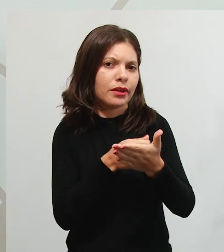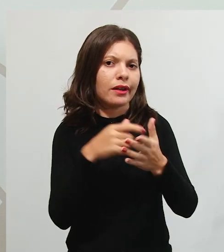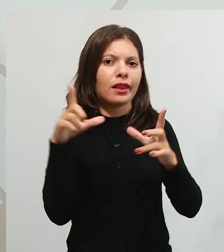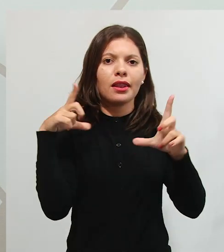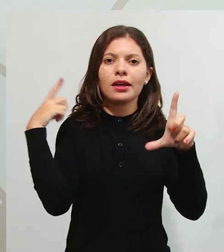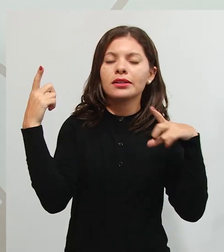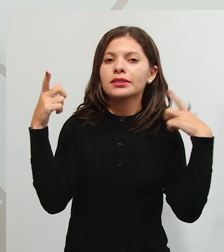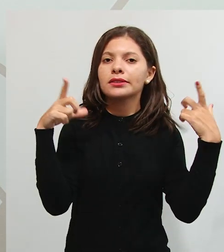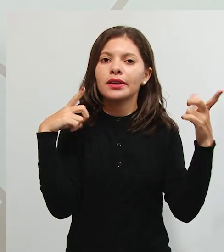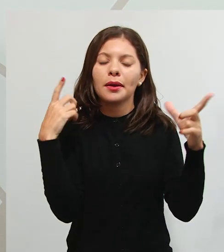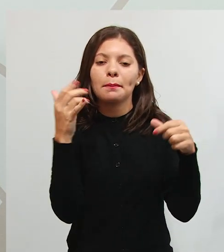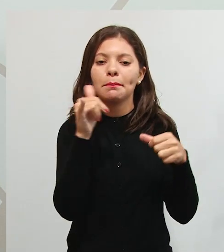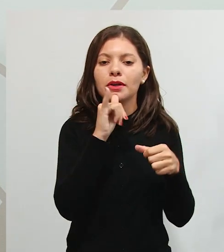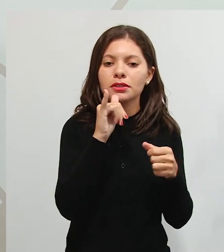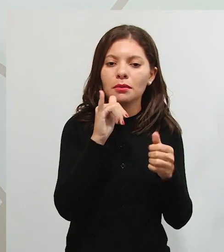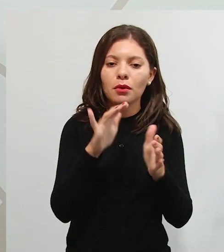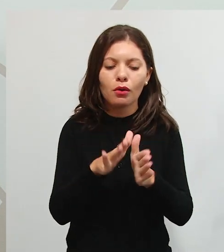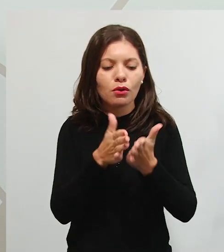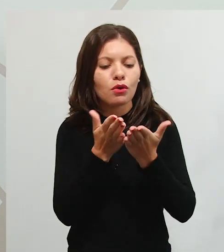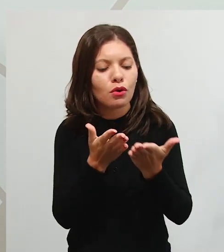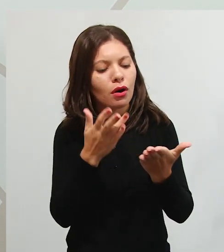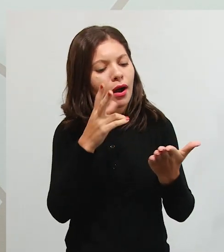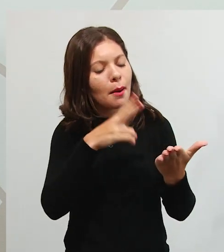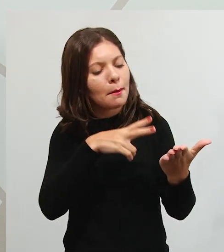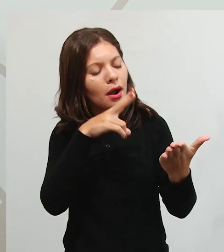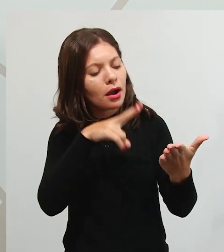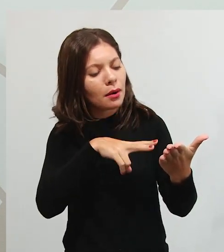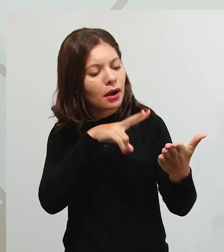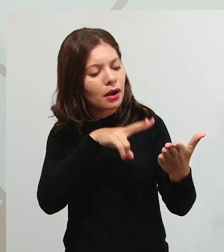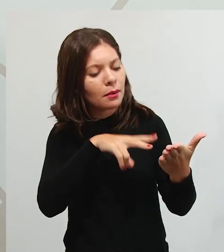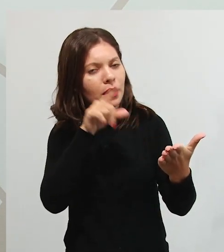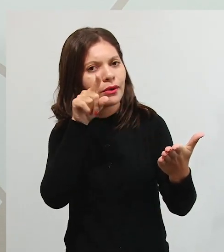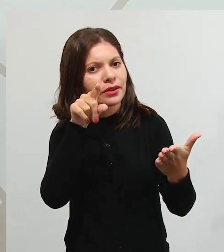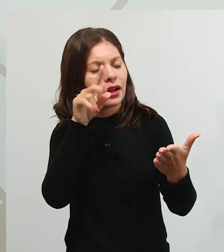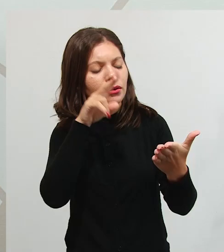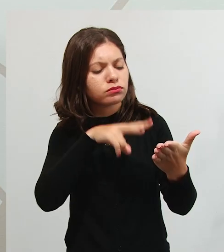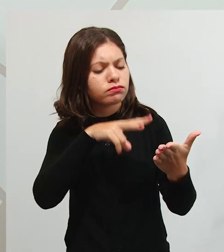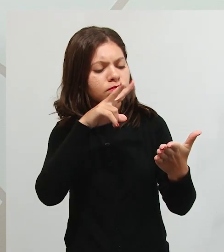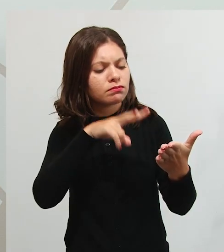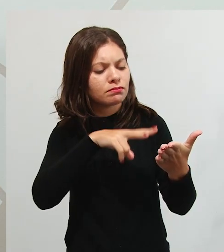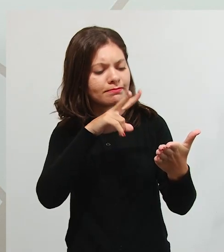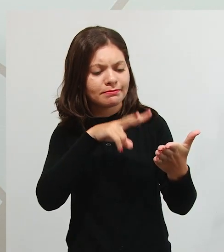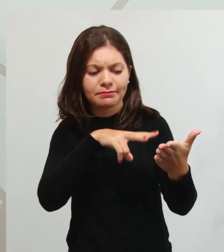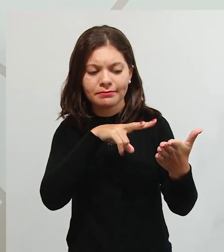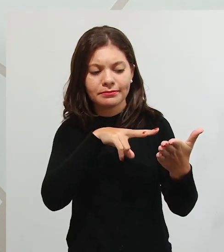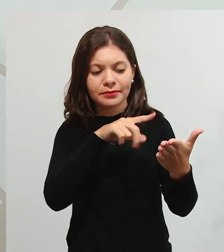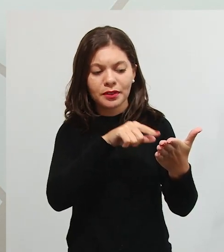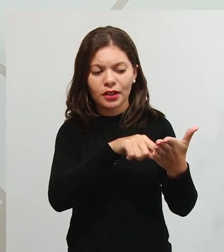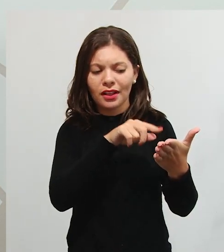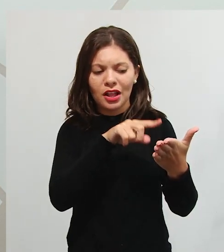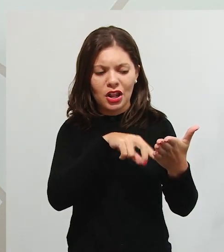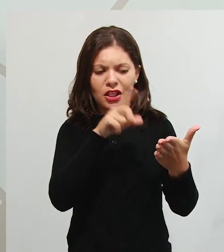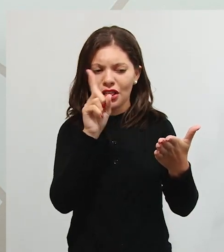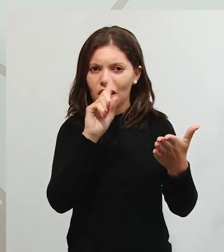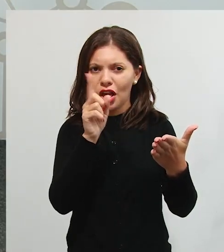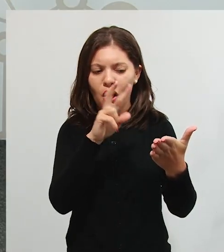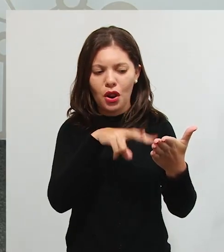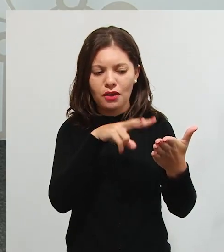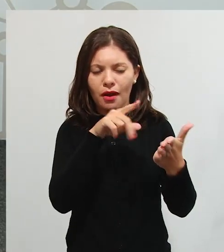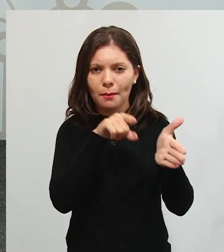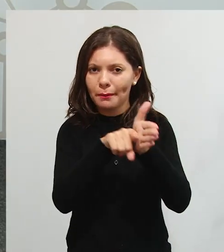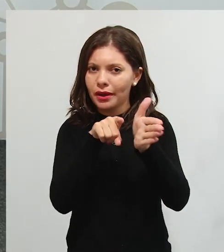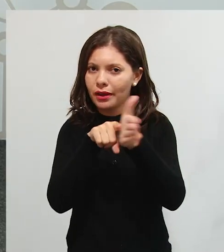Então, o lazer, ele pode ser, por exemplo, ler um livro. Se for um livro que você vai ler Não aquele livro que a gente lê para